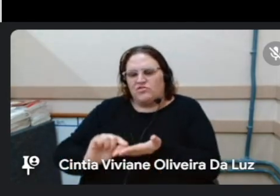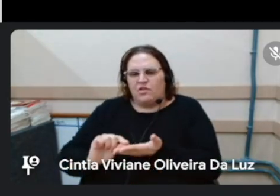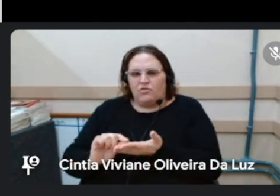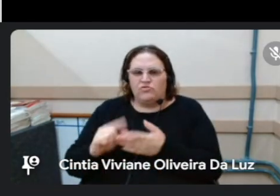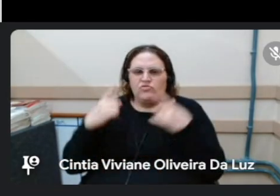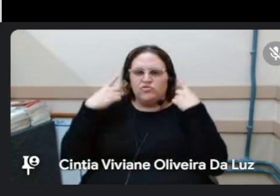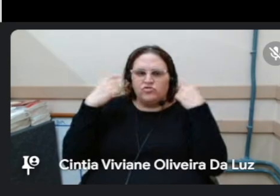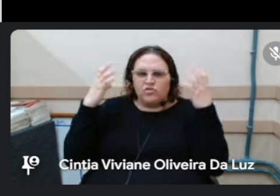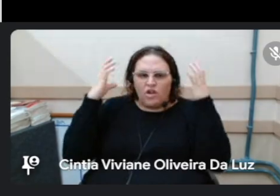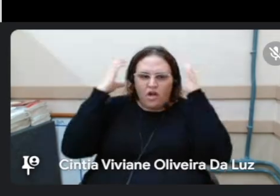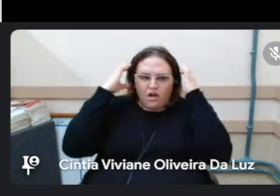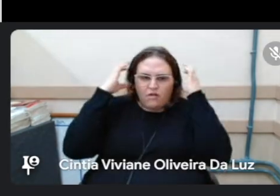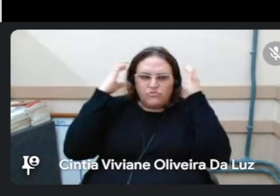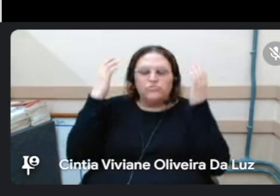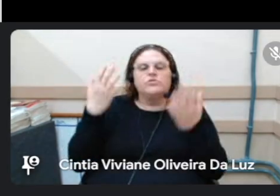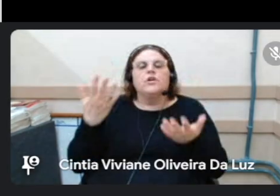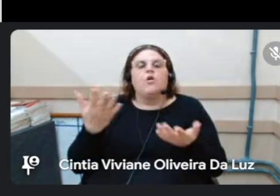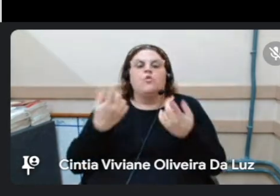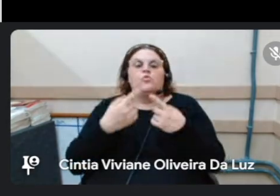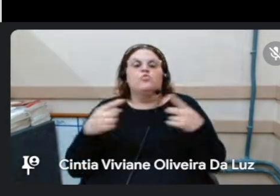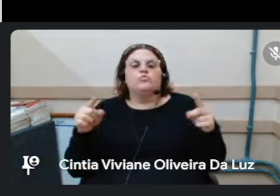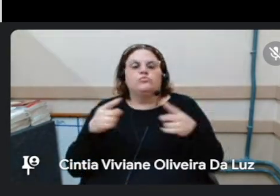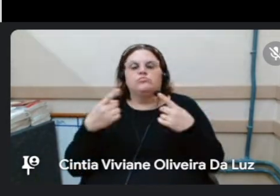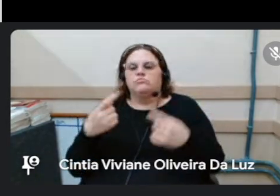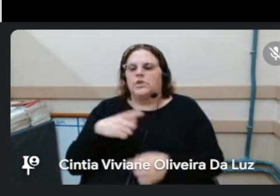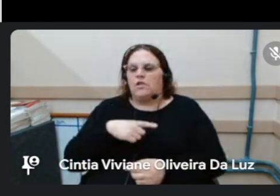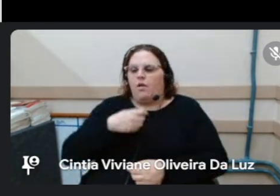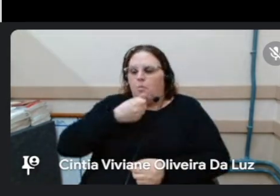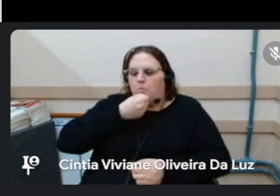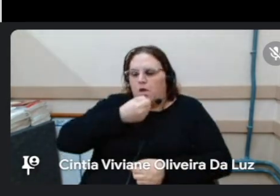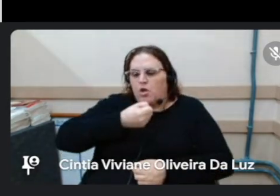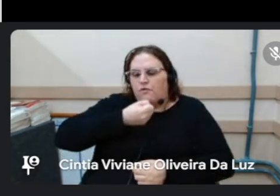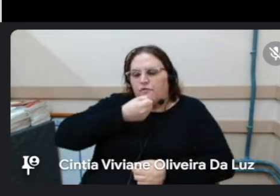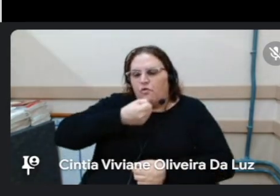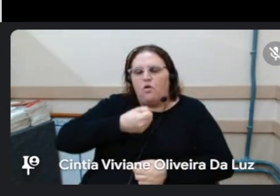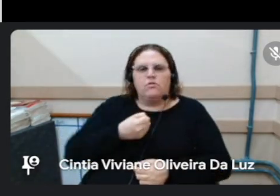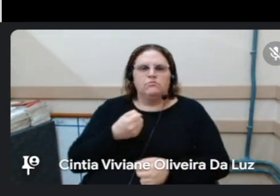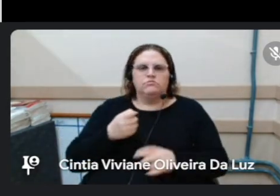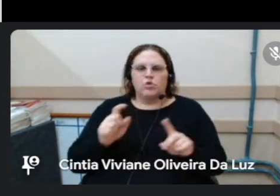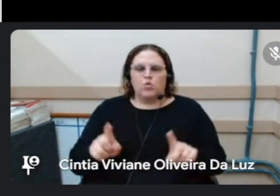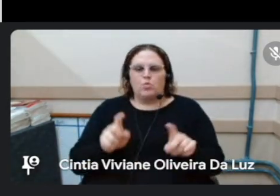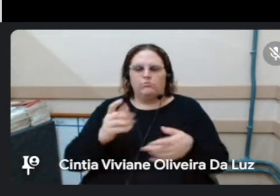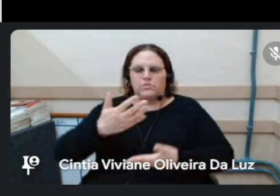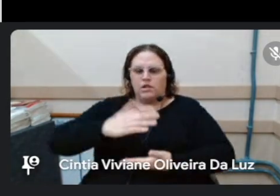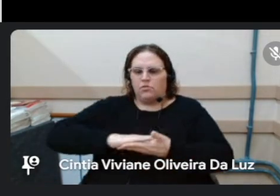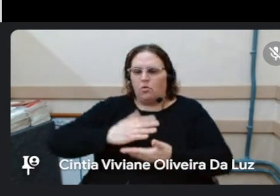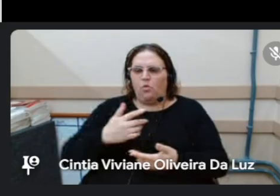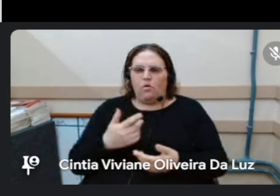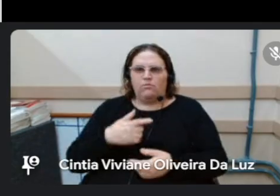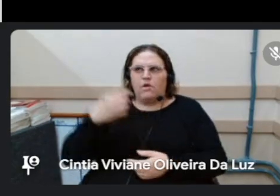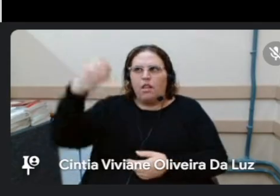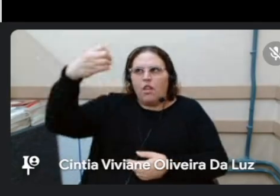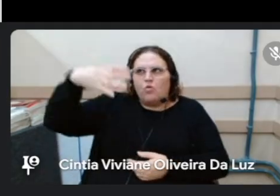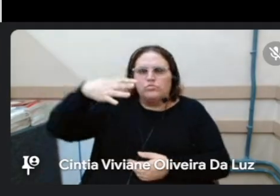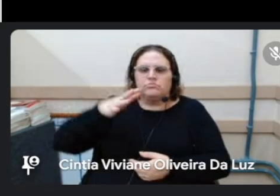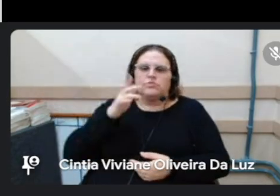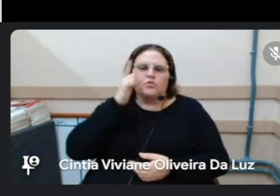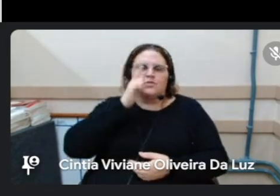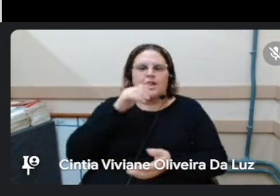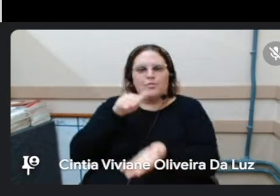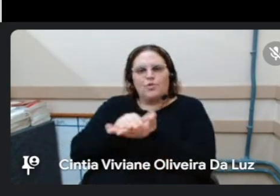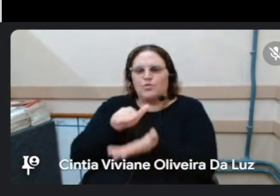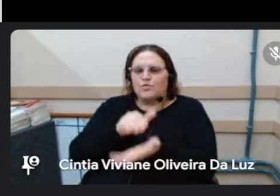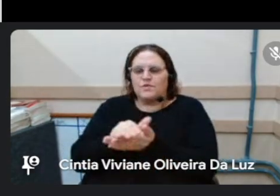músico com um microfone com um computador com iluminação pode produzir um vídeo com